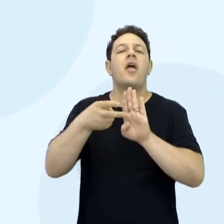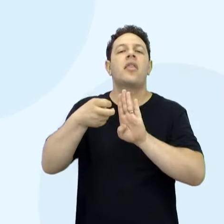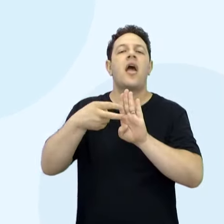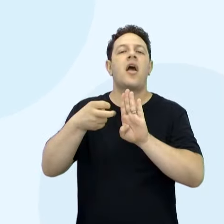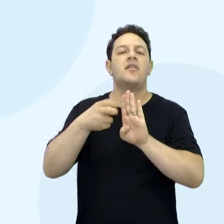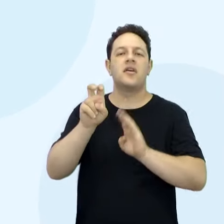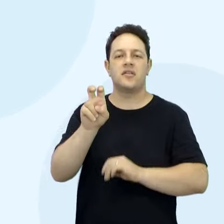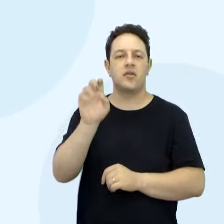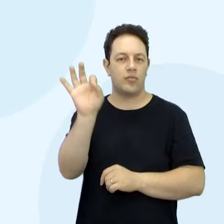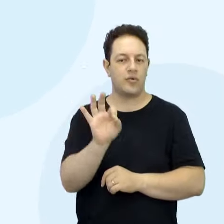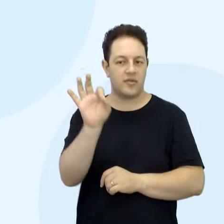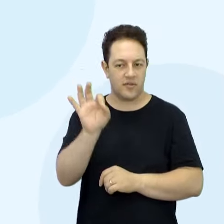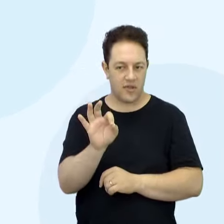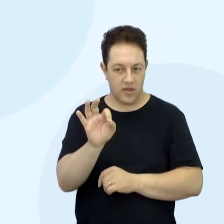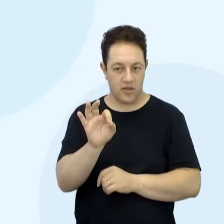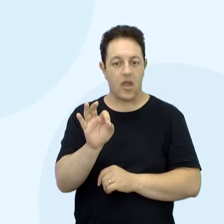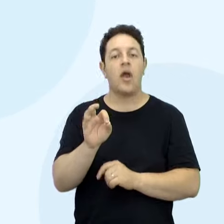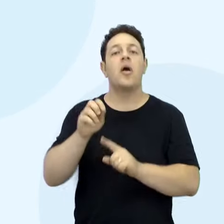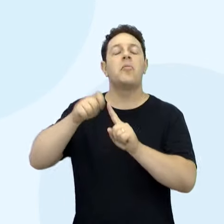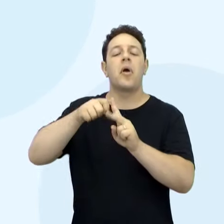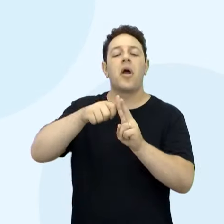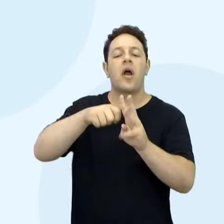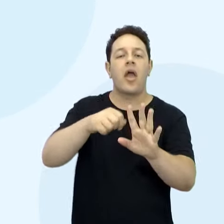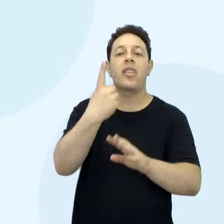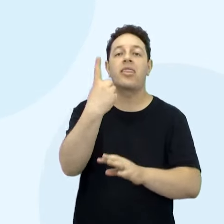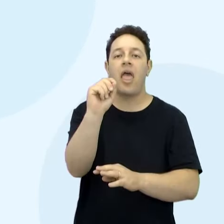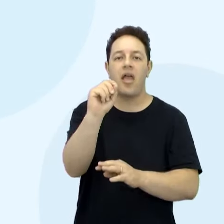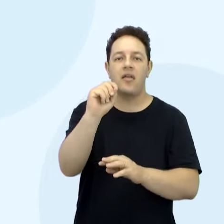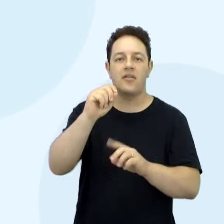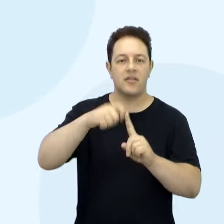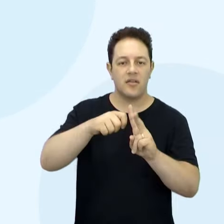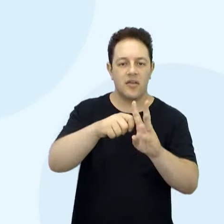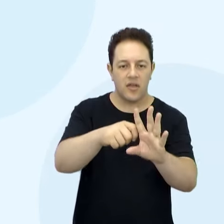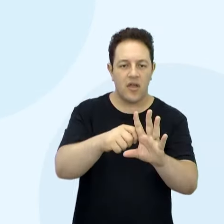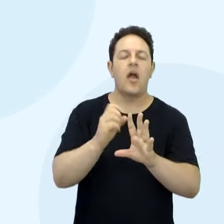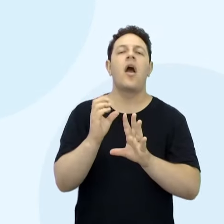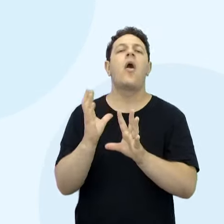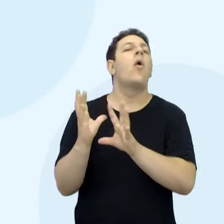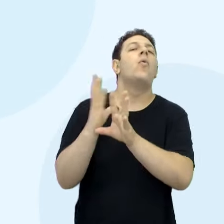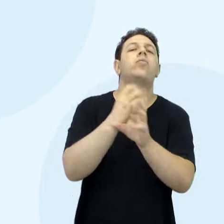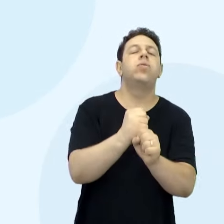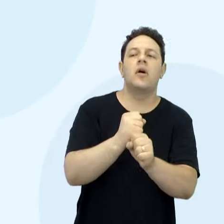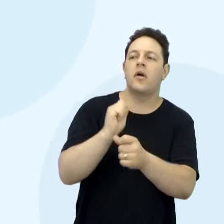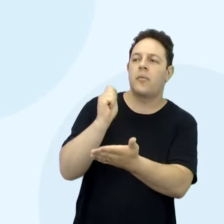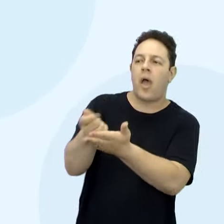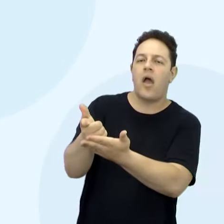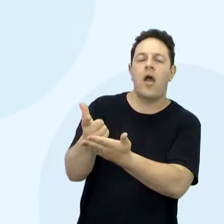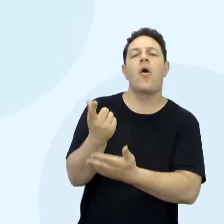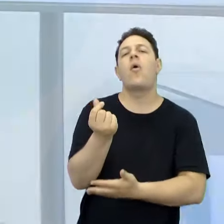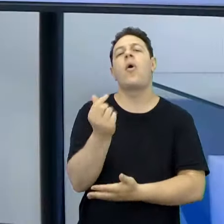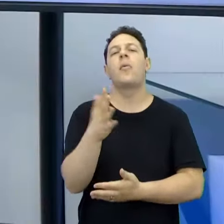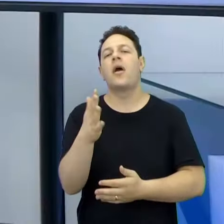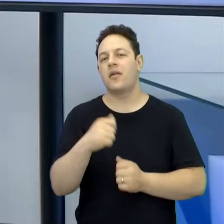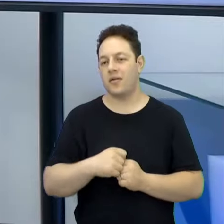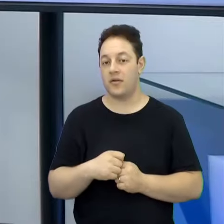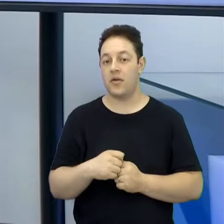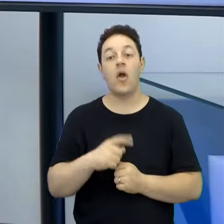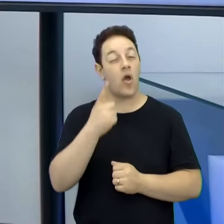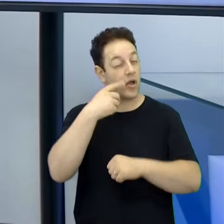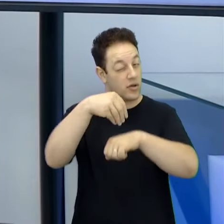mês, em 10 meses, qual o valor a ser pago? Então, ó, eu vou dar só uma dica, não vou